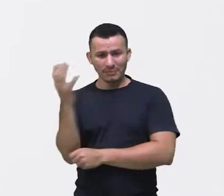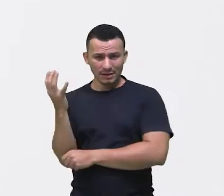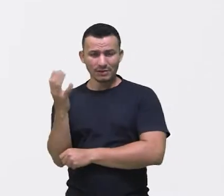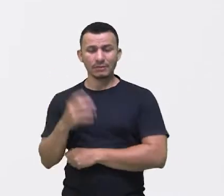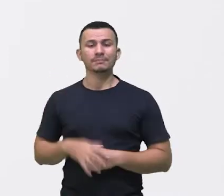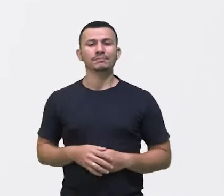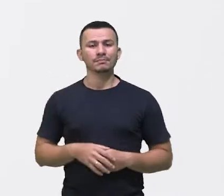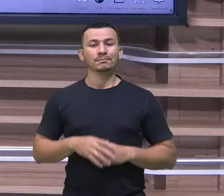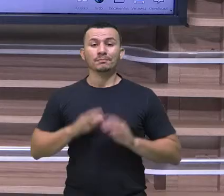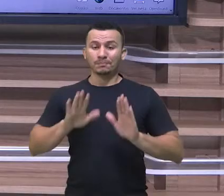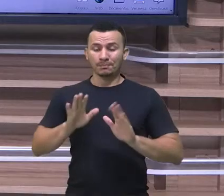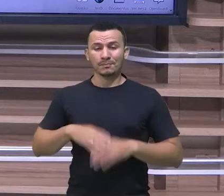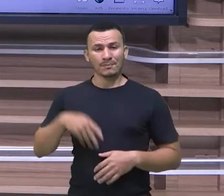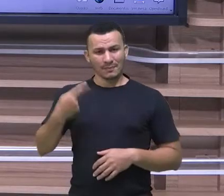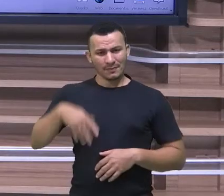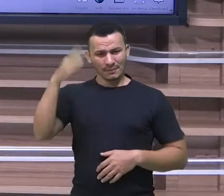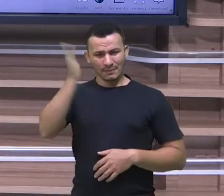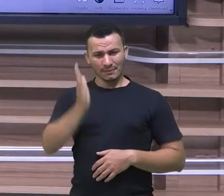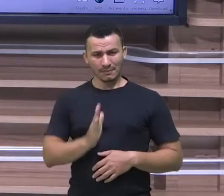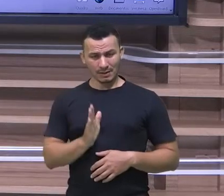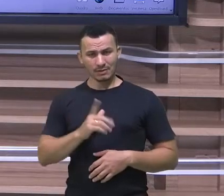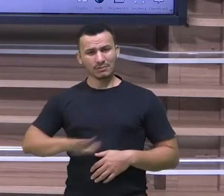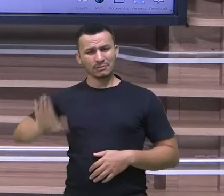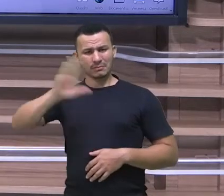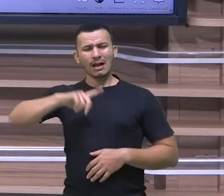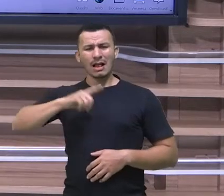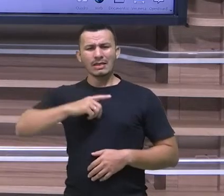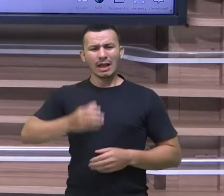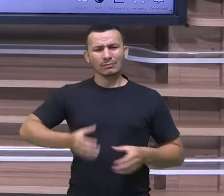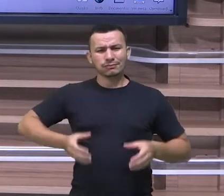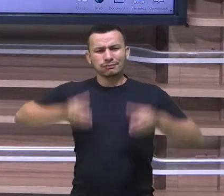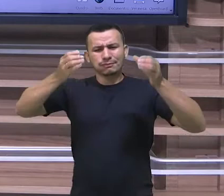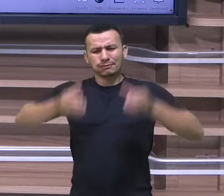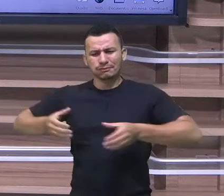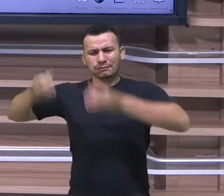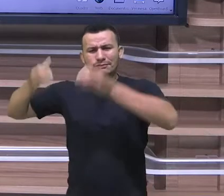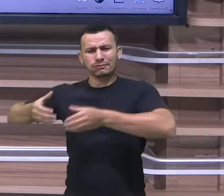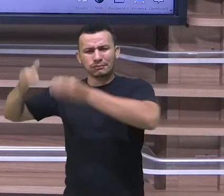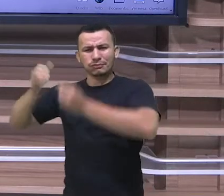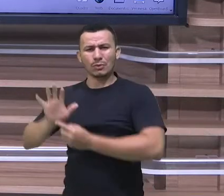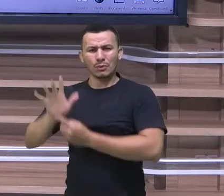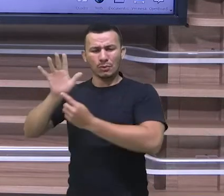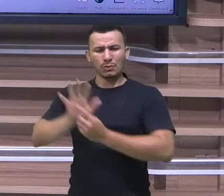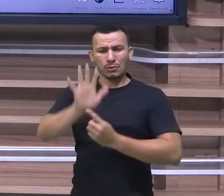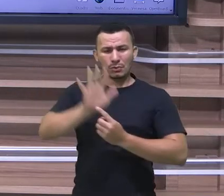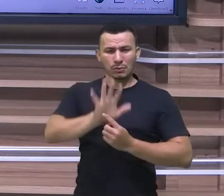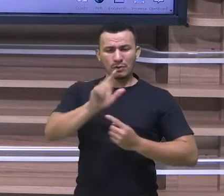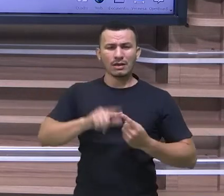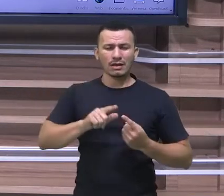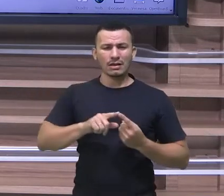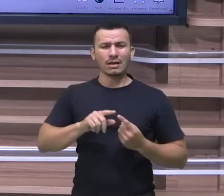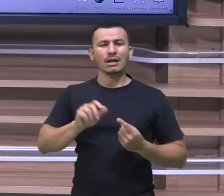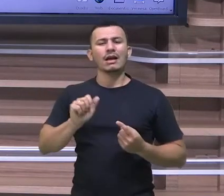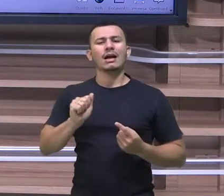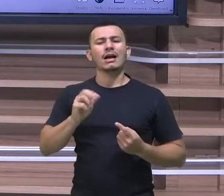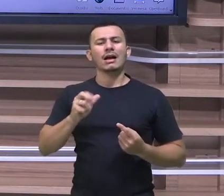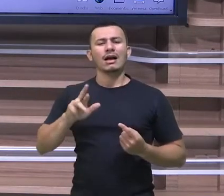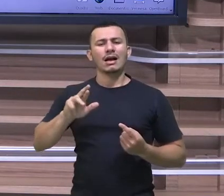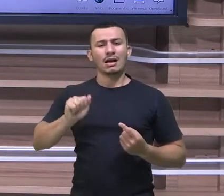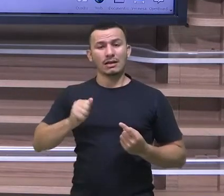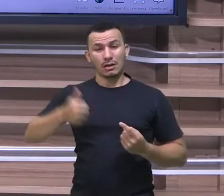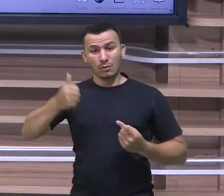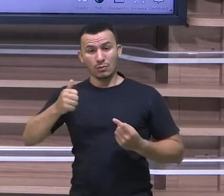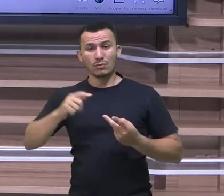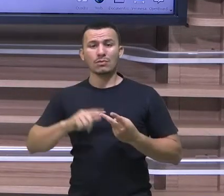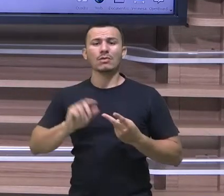Aqui no Brasil, a gente tem, sim, usinas nucleares. Eu posso citar as duas, que é a Angra 1 e a Angra 2, que ainda está